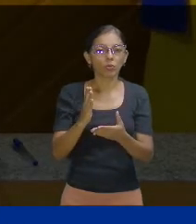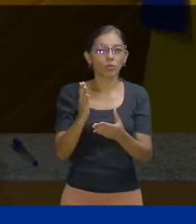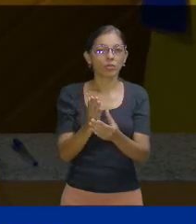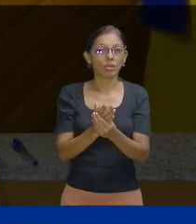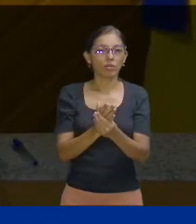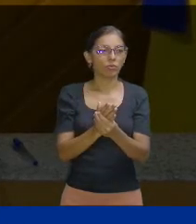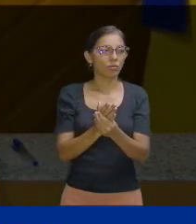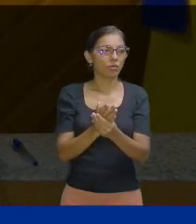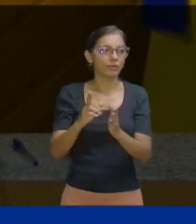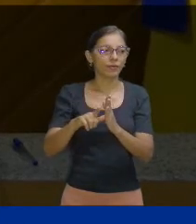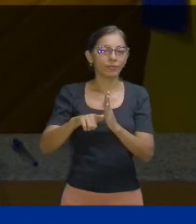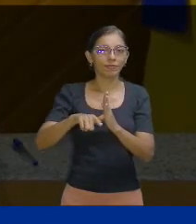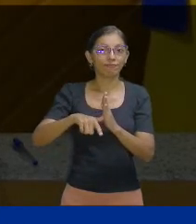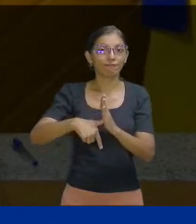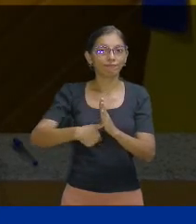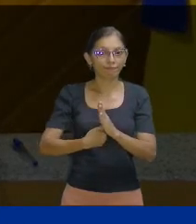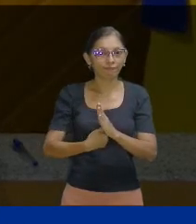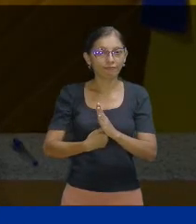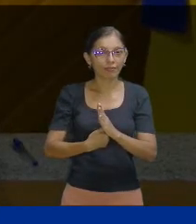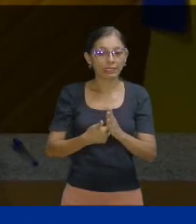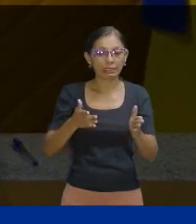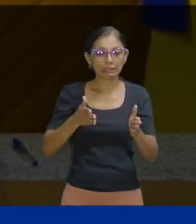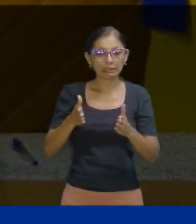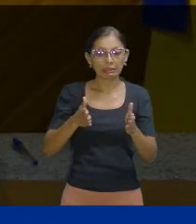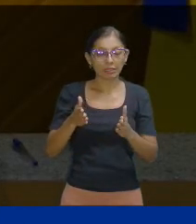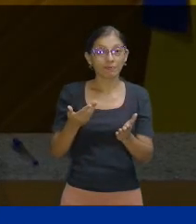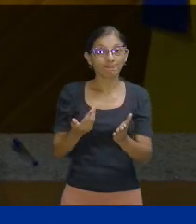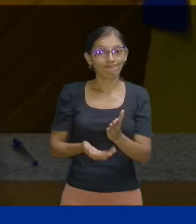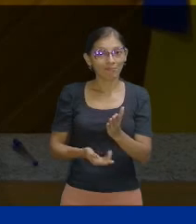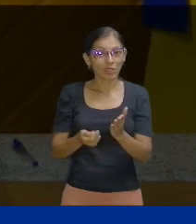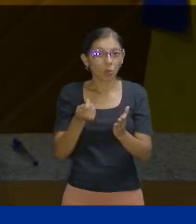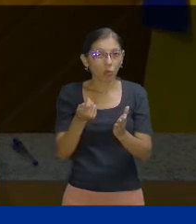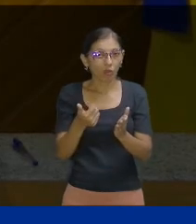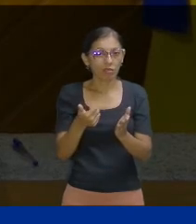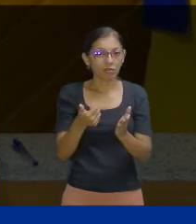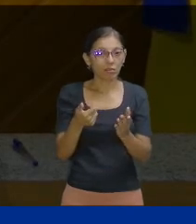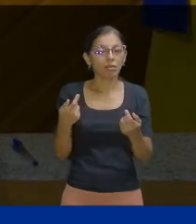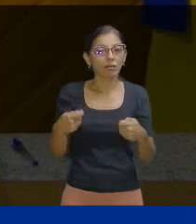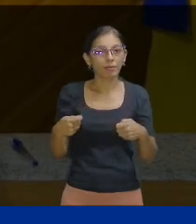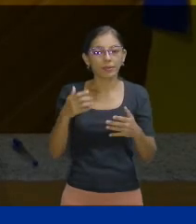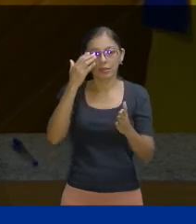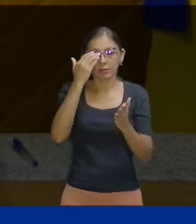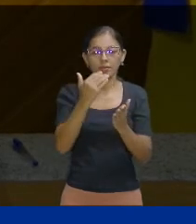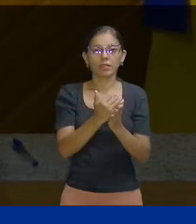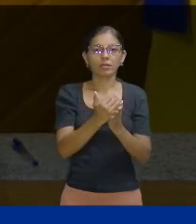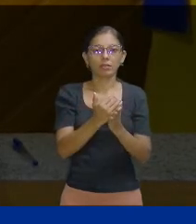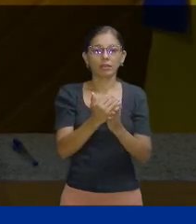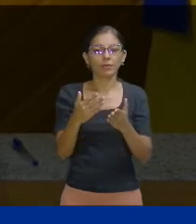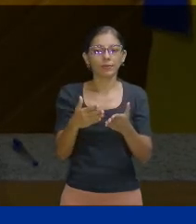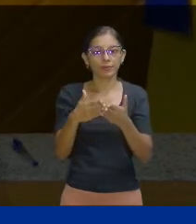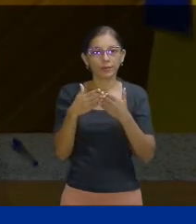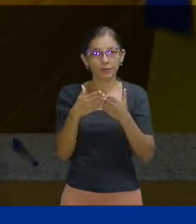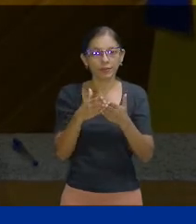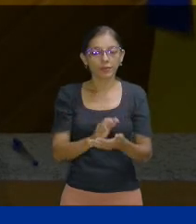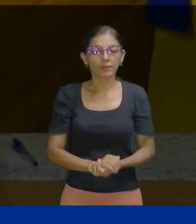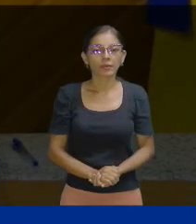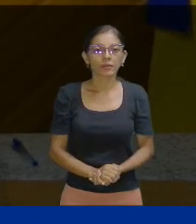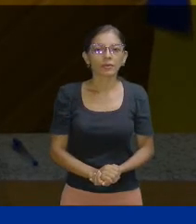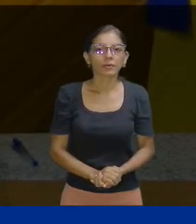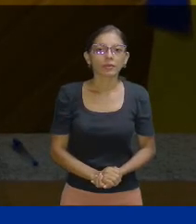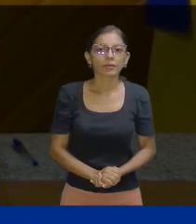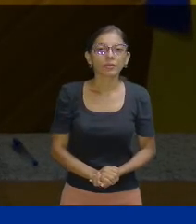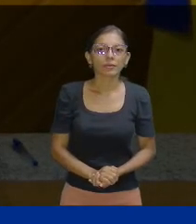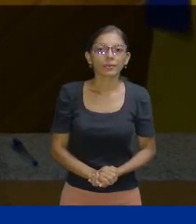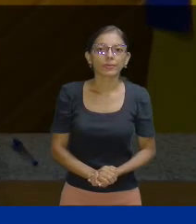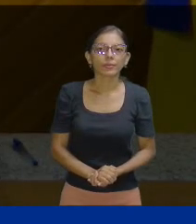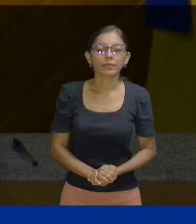estão atrasados e ultrapassando aqueles prazos que são exigidos pelos nossos órgãos superiores. Então, feitas